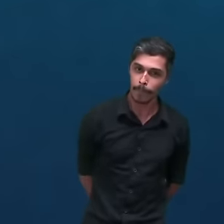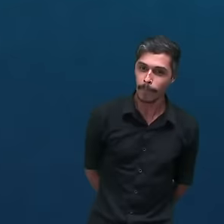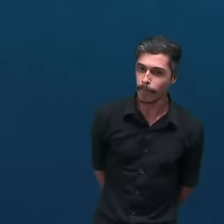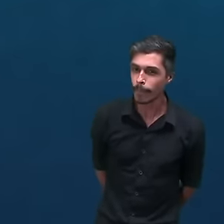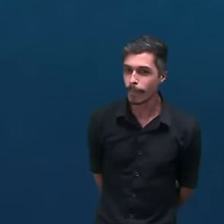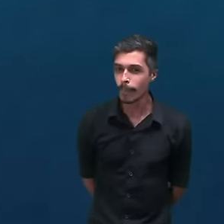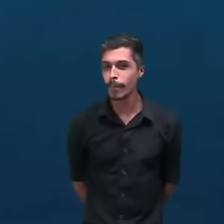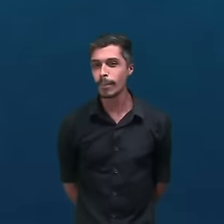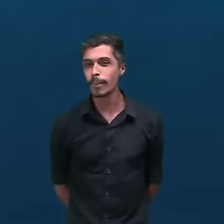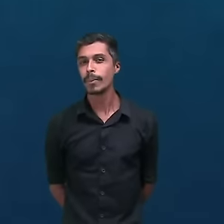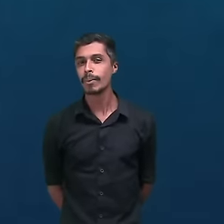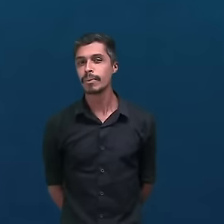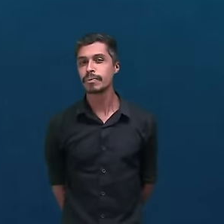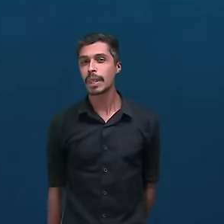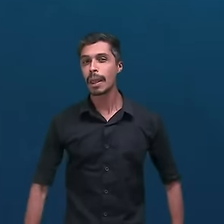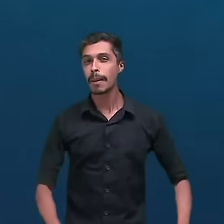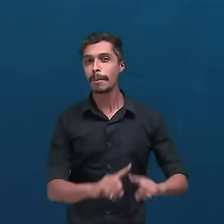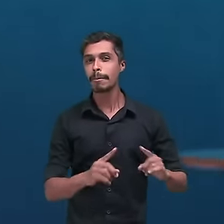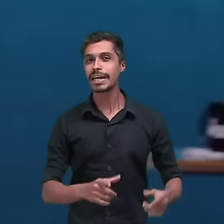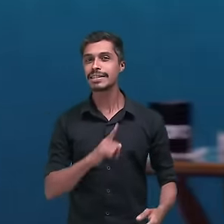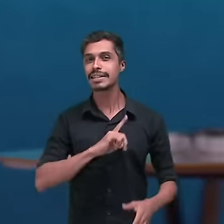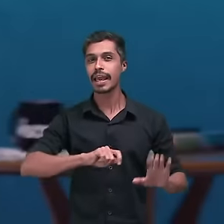Matei a chave do palácio.